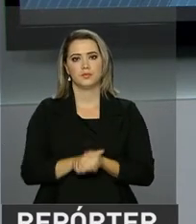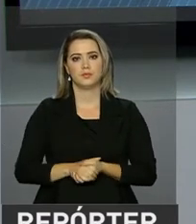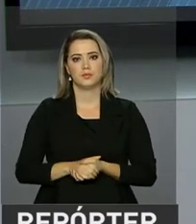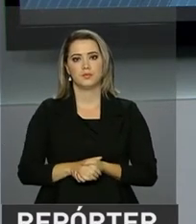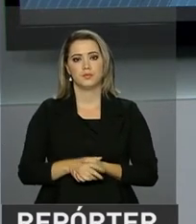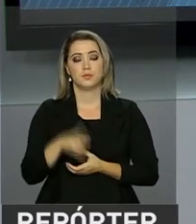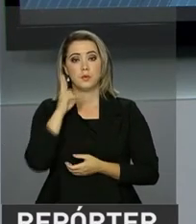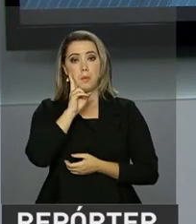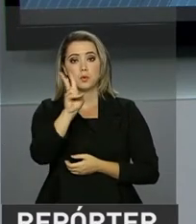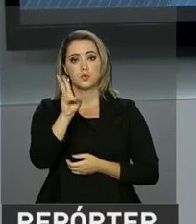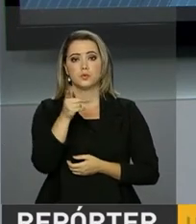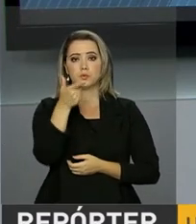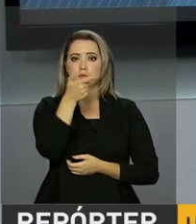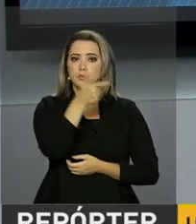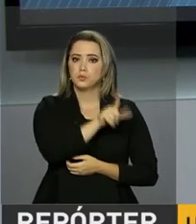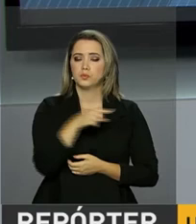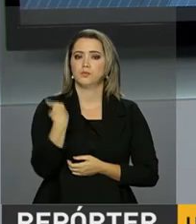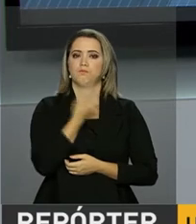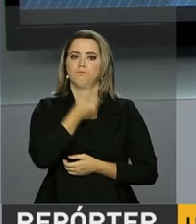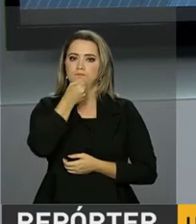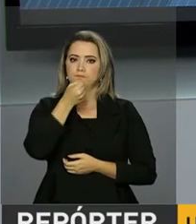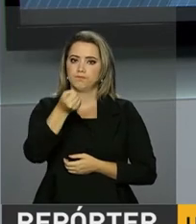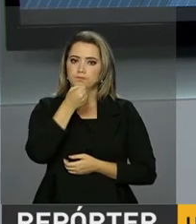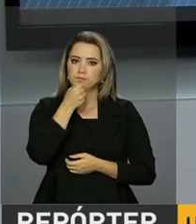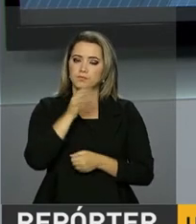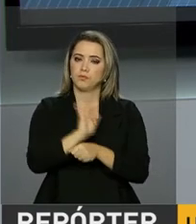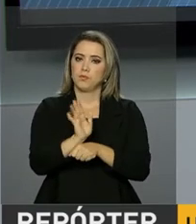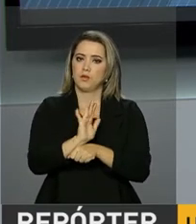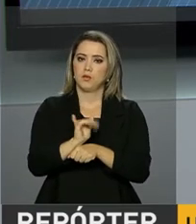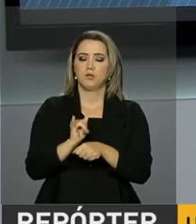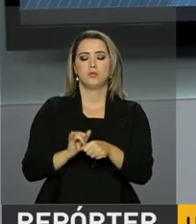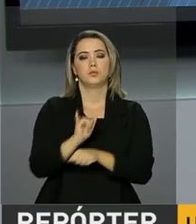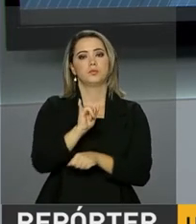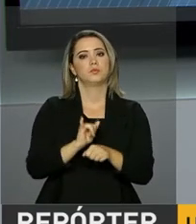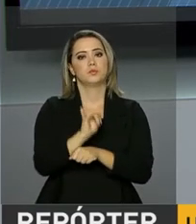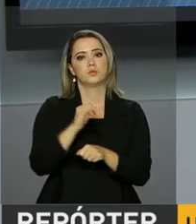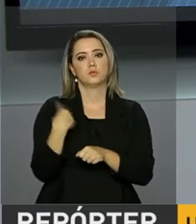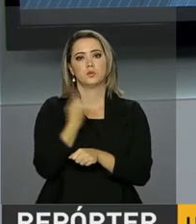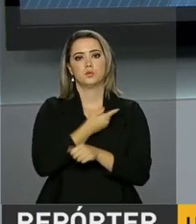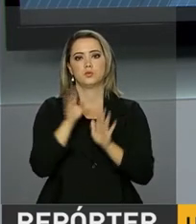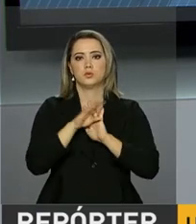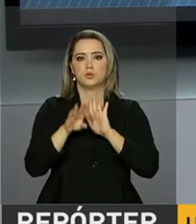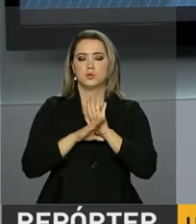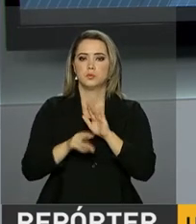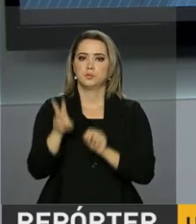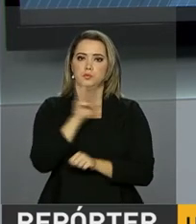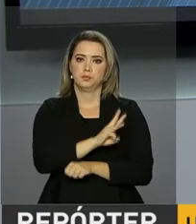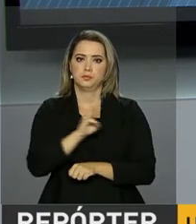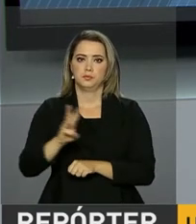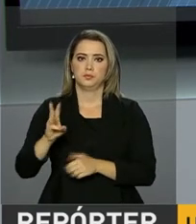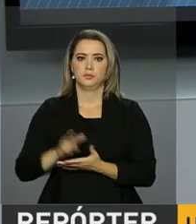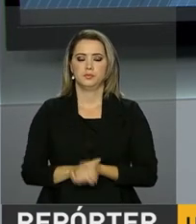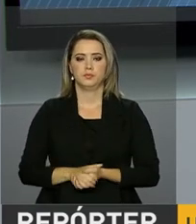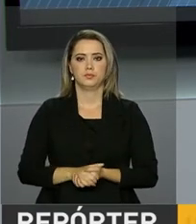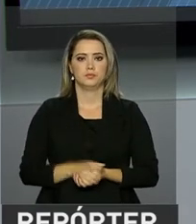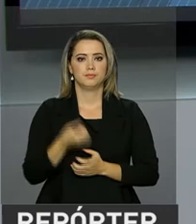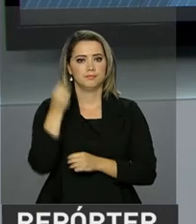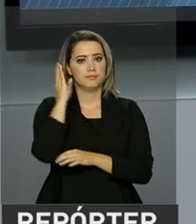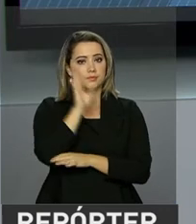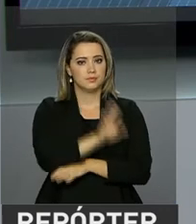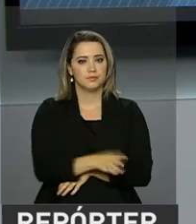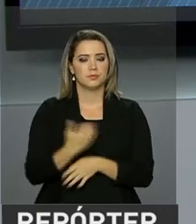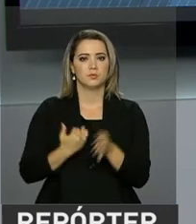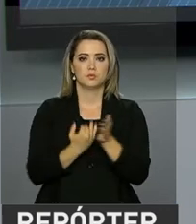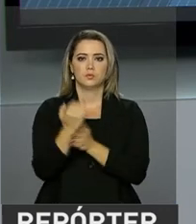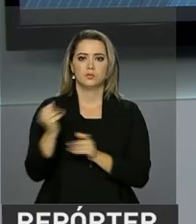nbr você pode rever as nossas reportagens no youtube e toda a nossa programação está também na internet uma boa tarde